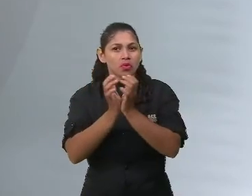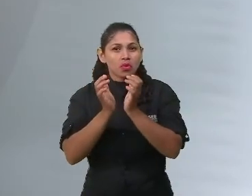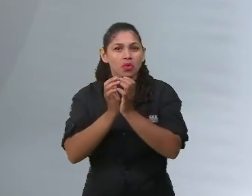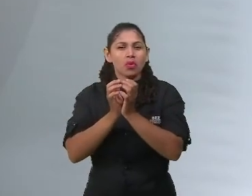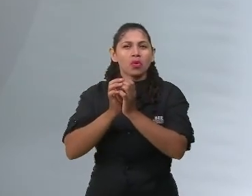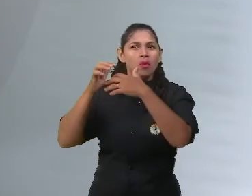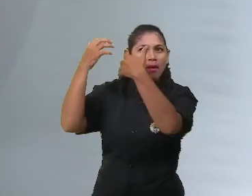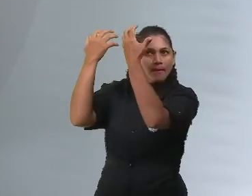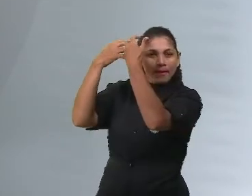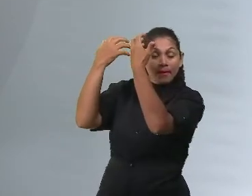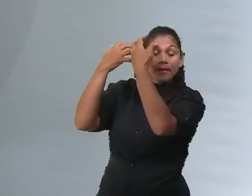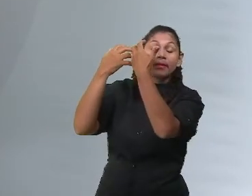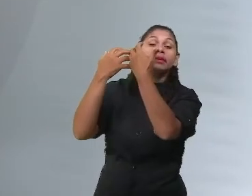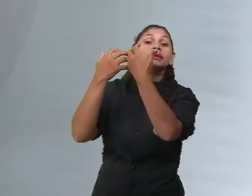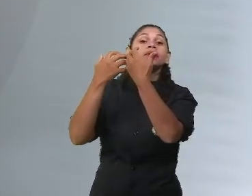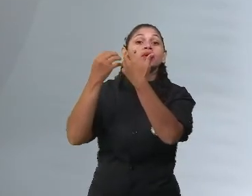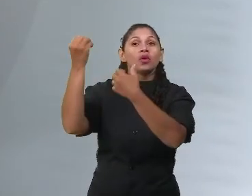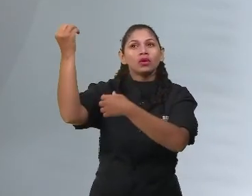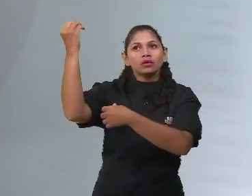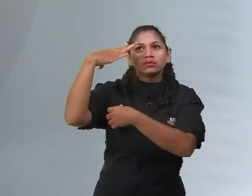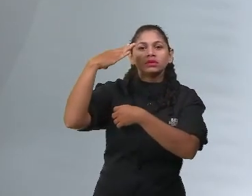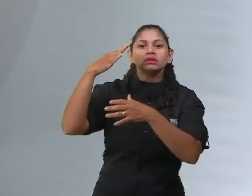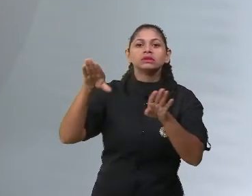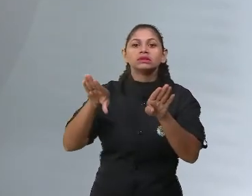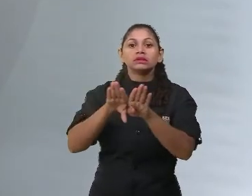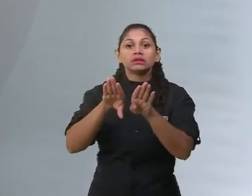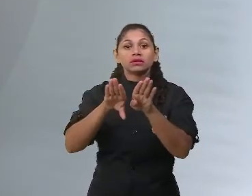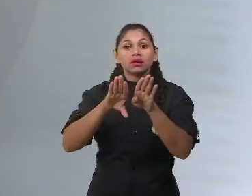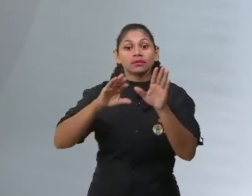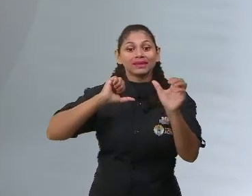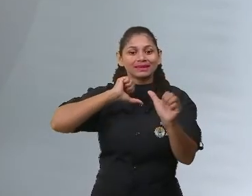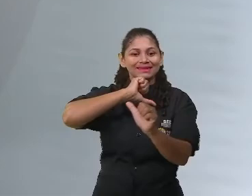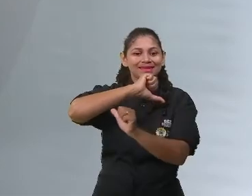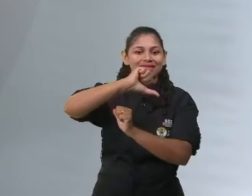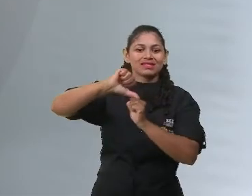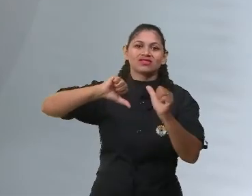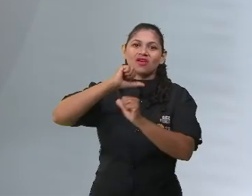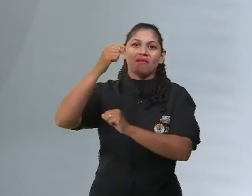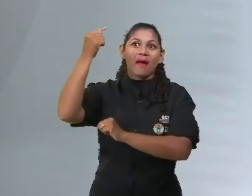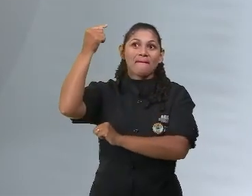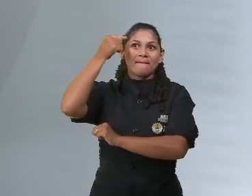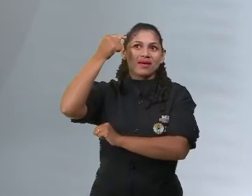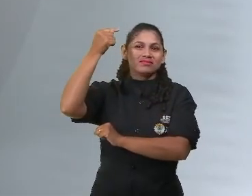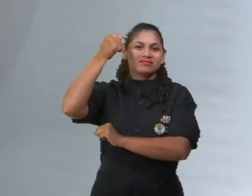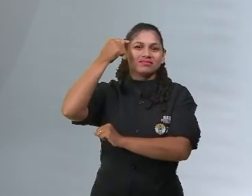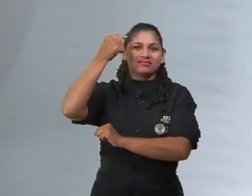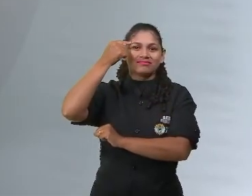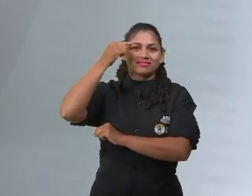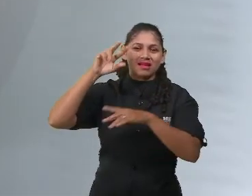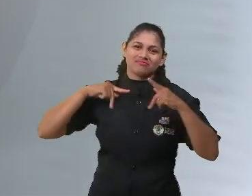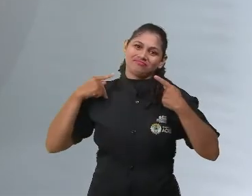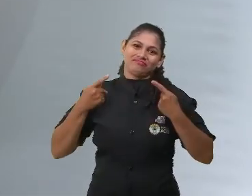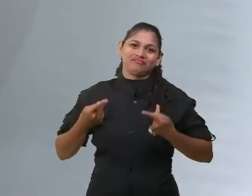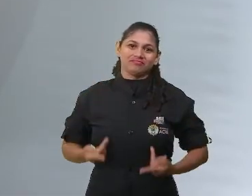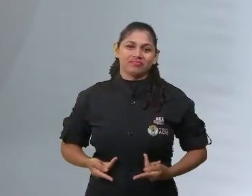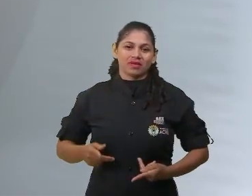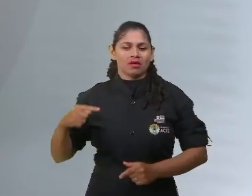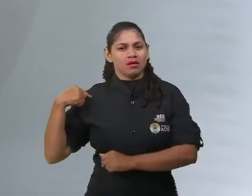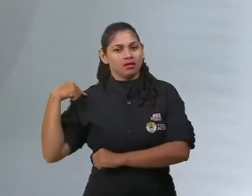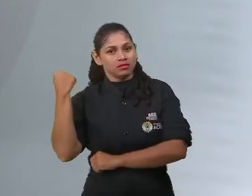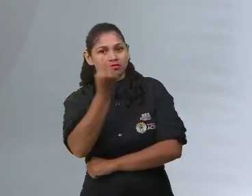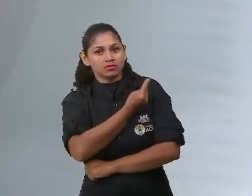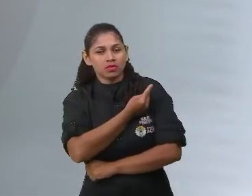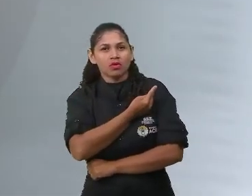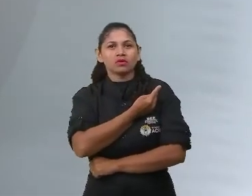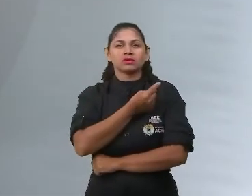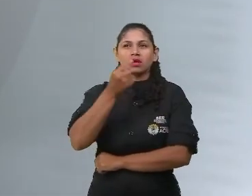também um movimento transformador no sentido da mentalidade dos seres humanos. Hoje, a nossa noção de direitos, nossa noção de liberdade